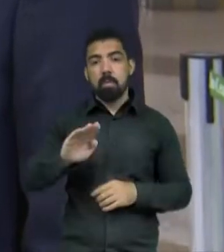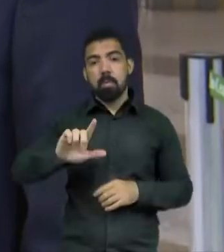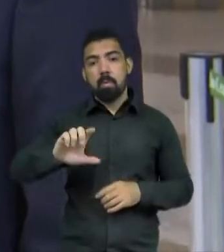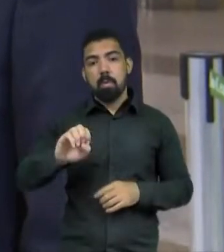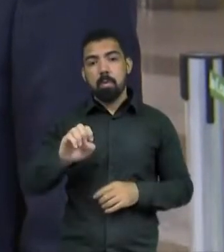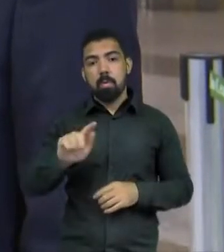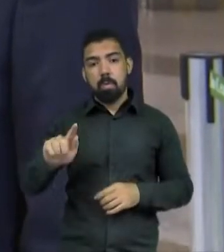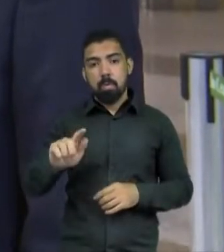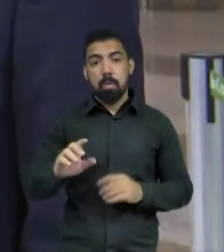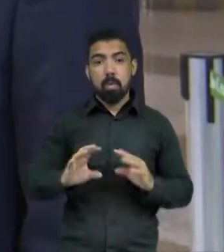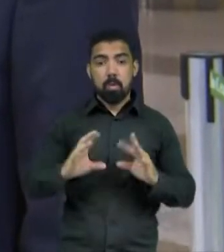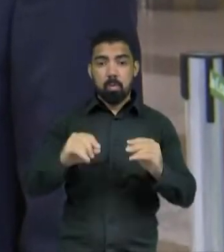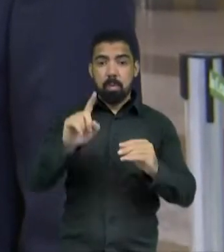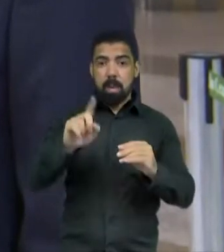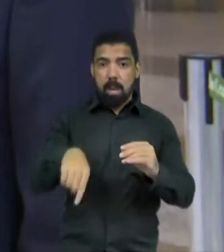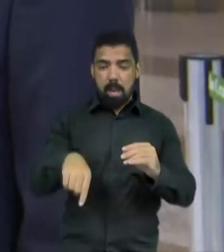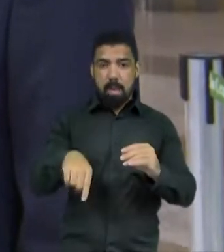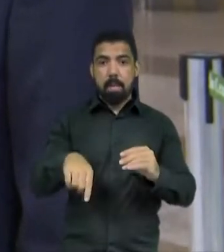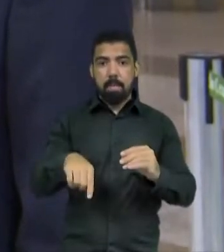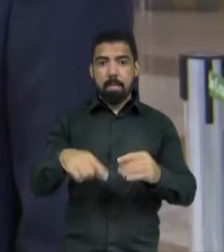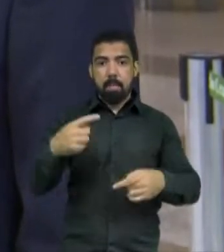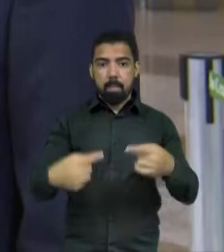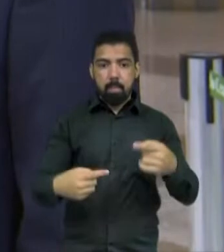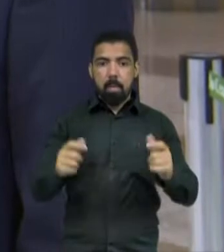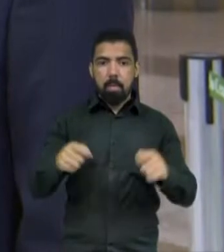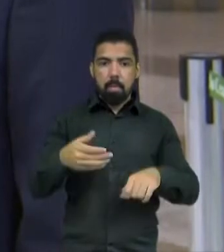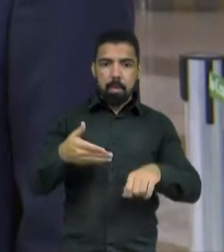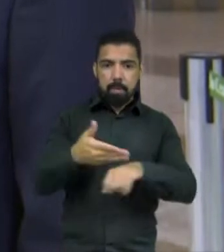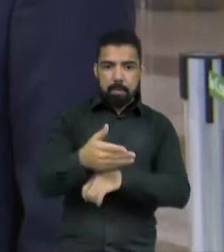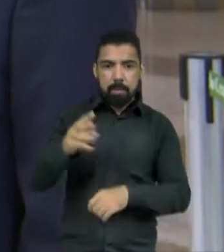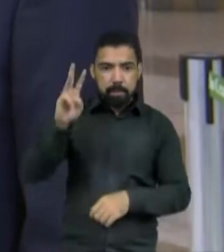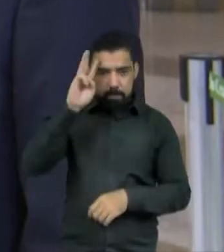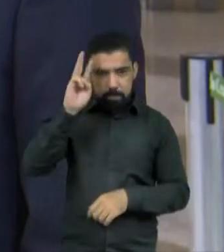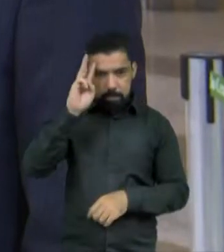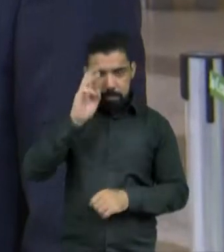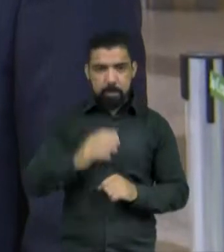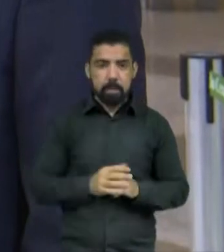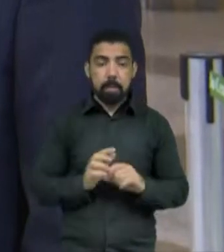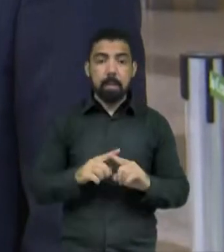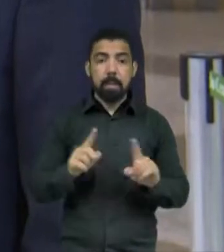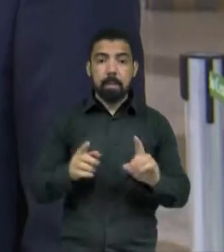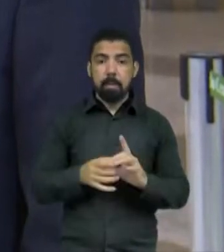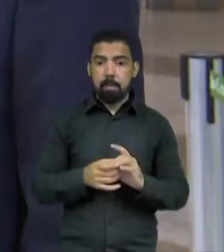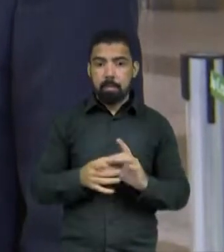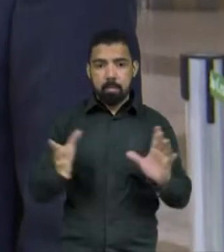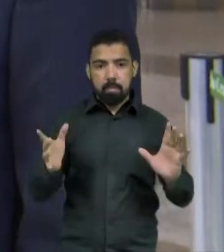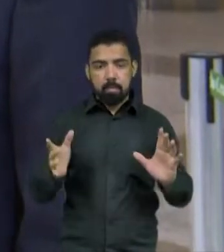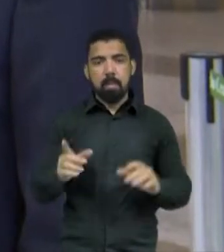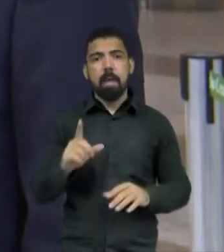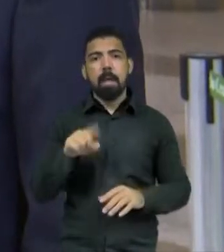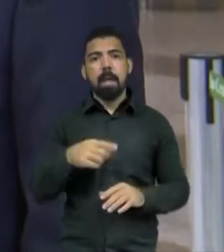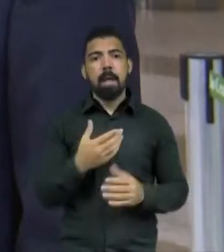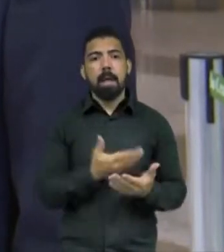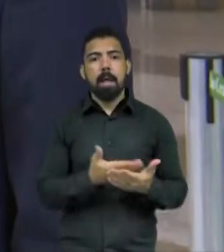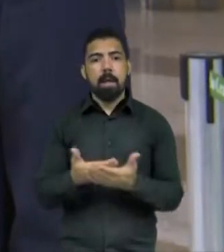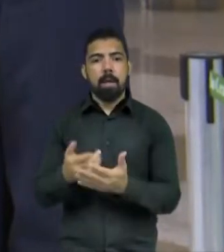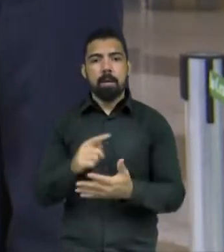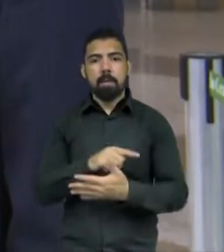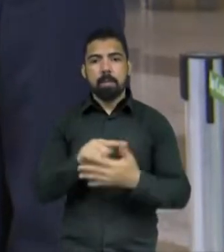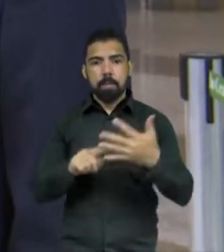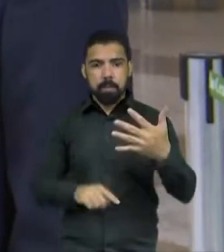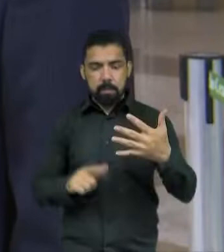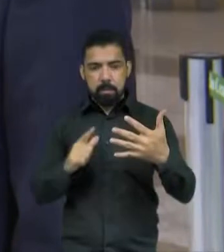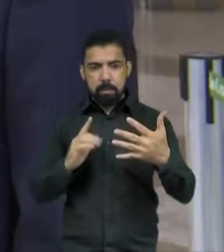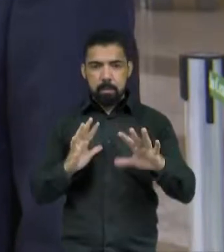vocês podem acessar tanto já na terça-feira, quando será lançado, mas ficará Serão 5 aulas, em torno de 30,